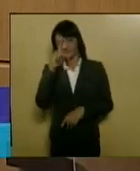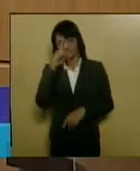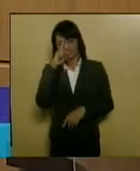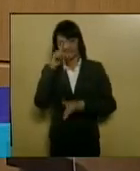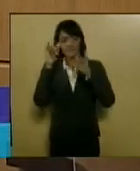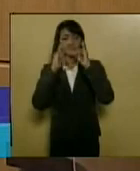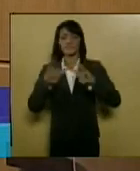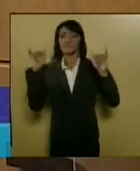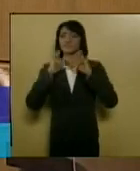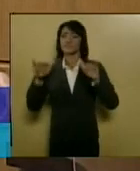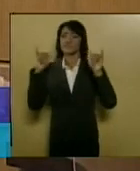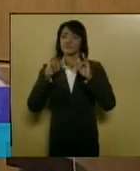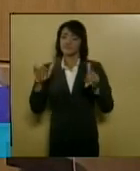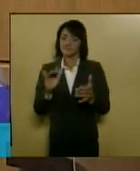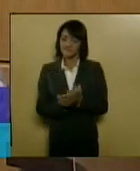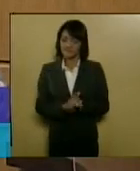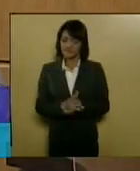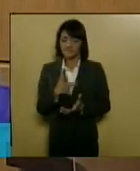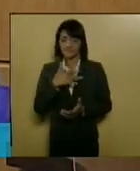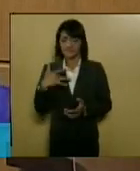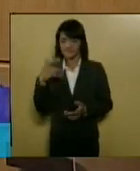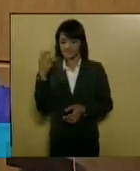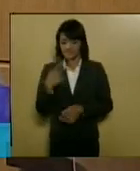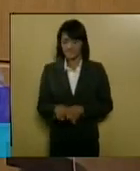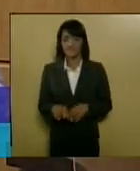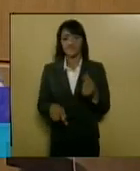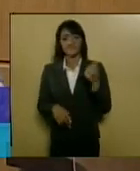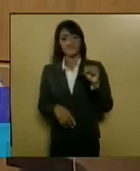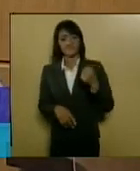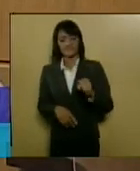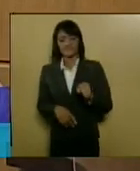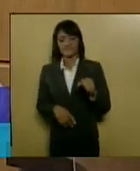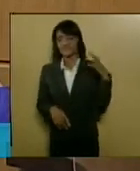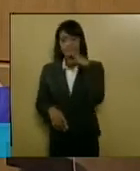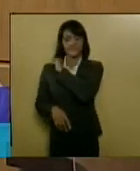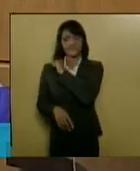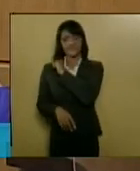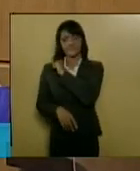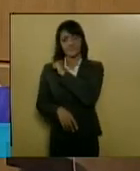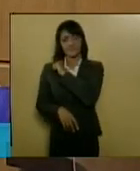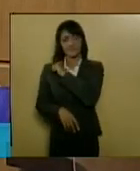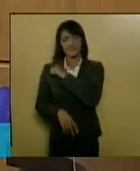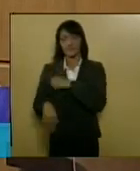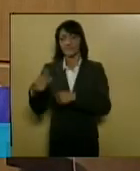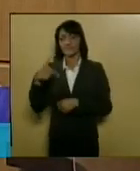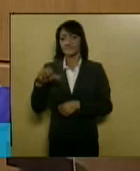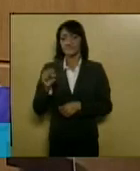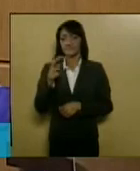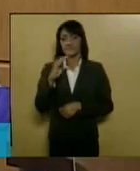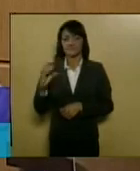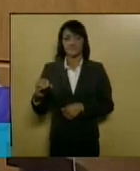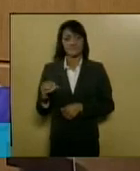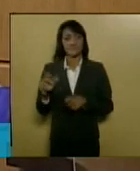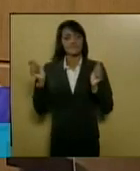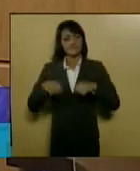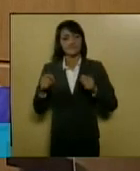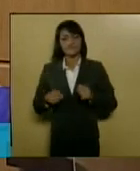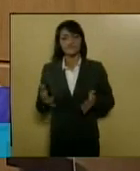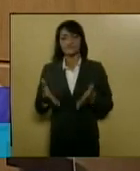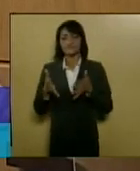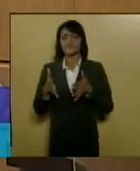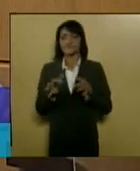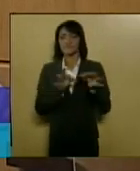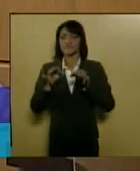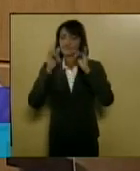campanha e alguma calamidade da saúde pública do estado de Sergipe, que rapidamente o Exército consegue mobilizar, montar um hospital